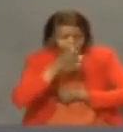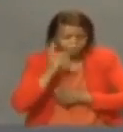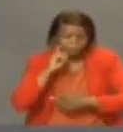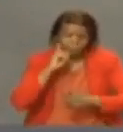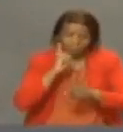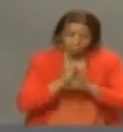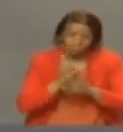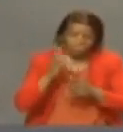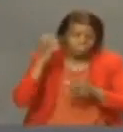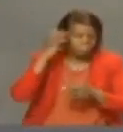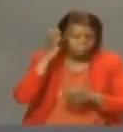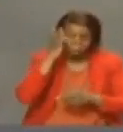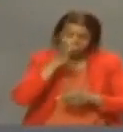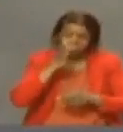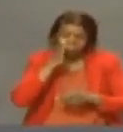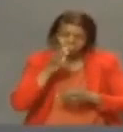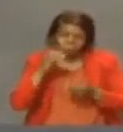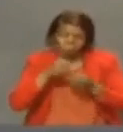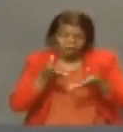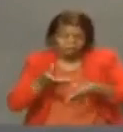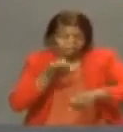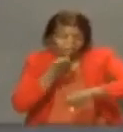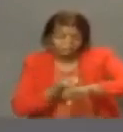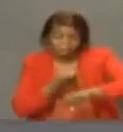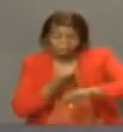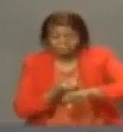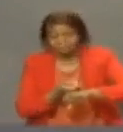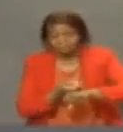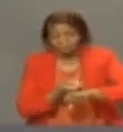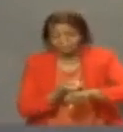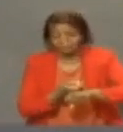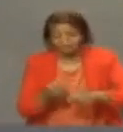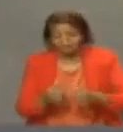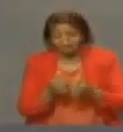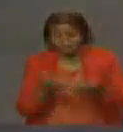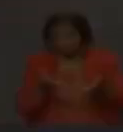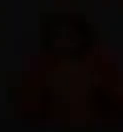provavelmente Nessa altura não poderemos fazer